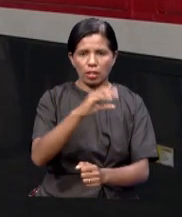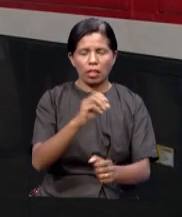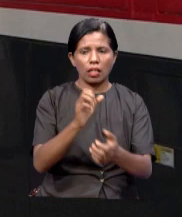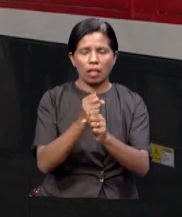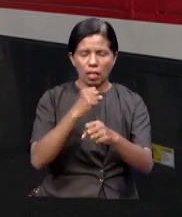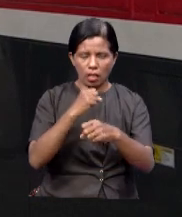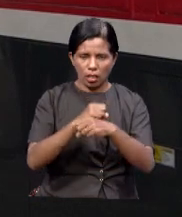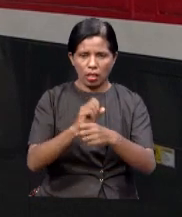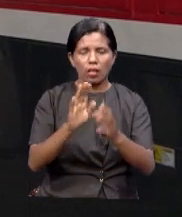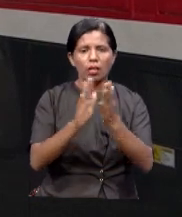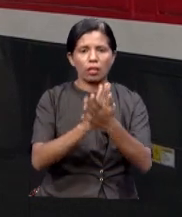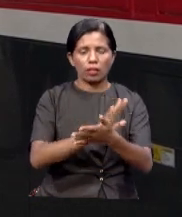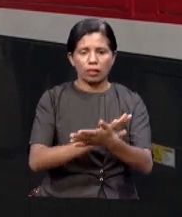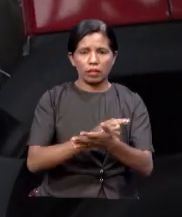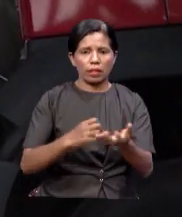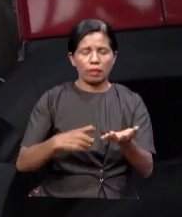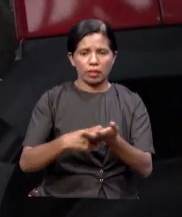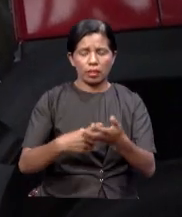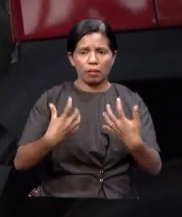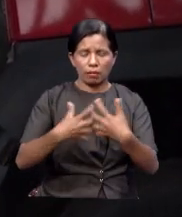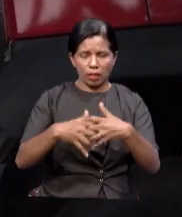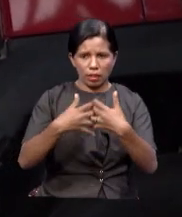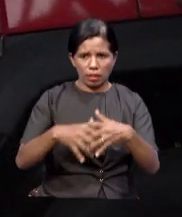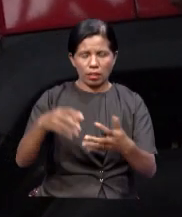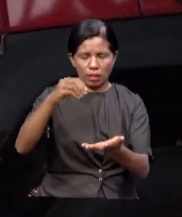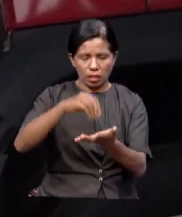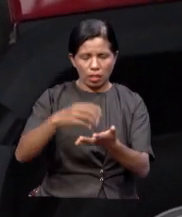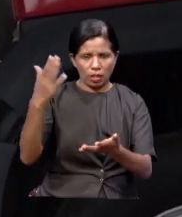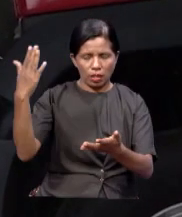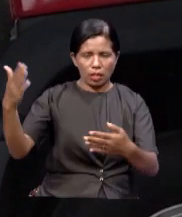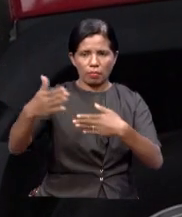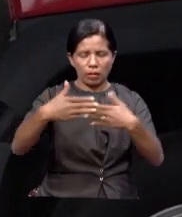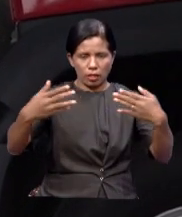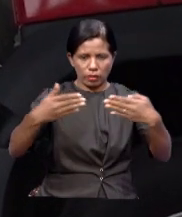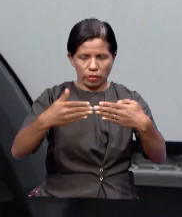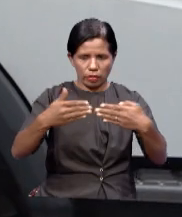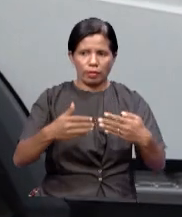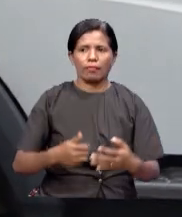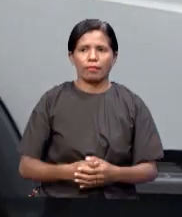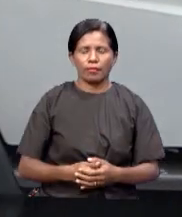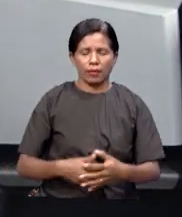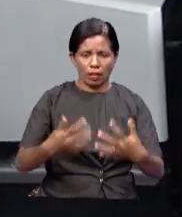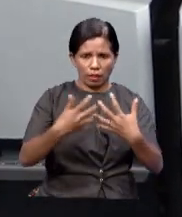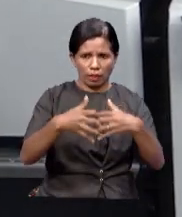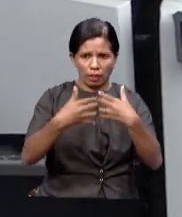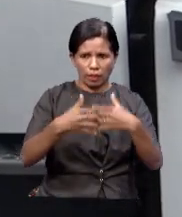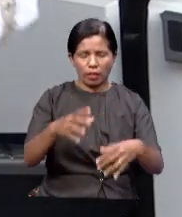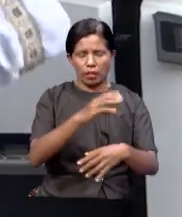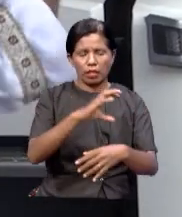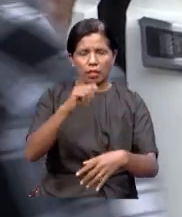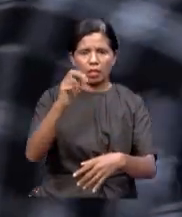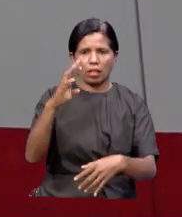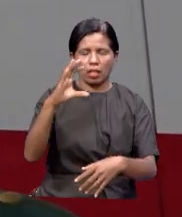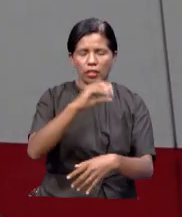da máquina X-ray caro escáner lebetau e a posto integrado fronteira Batugadé. Máquina X-ray caro escáner né,